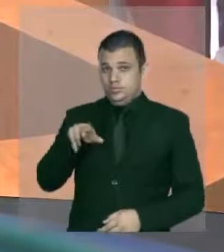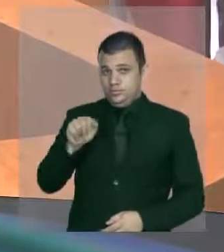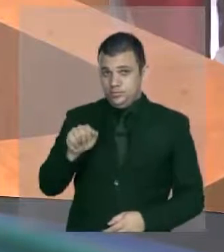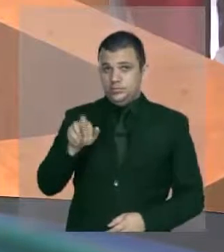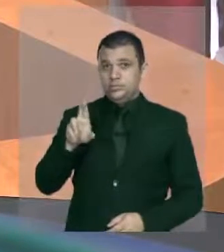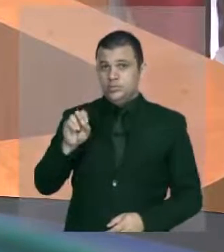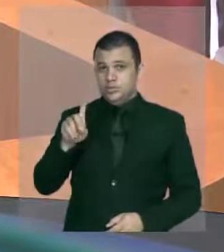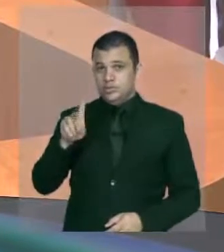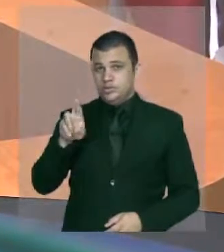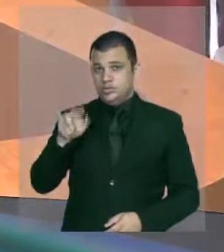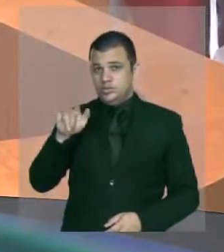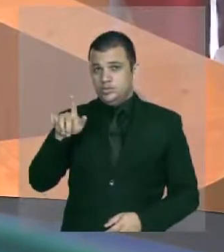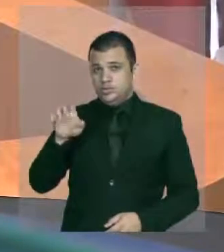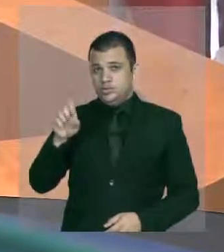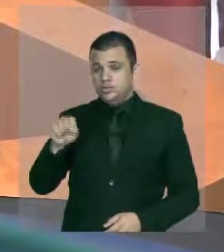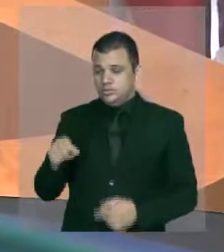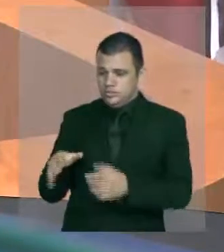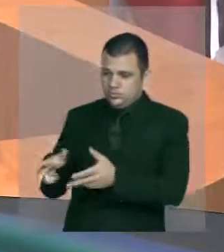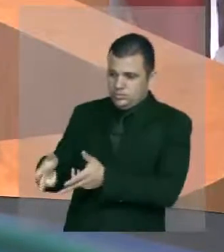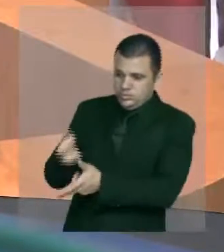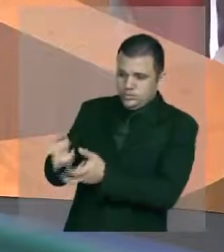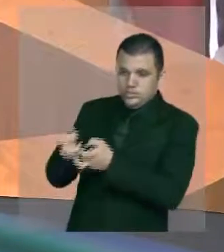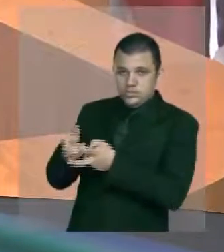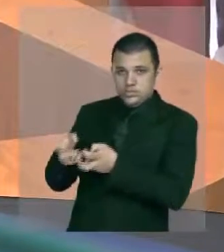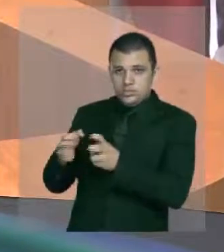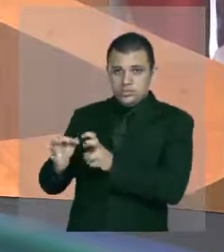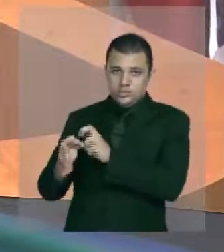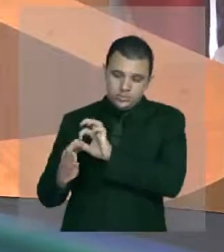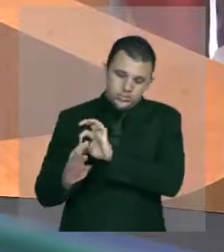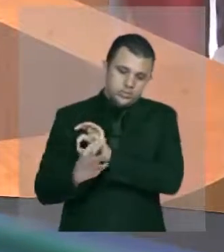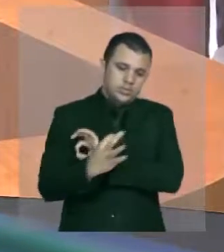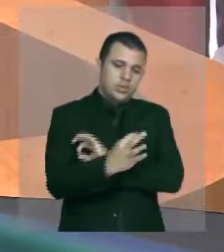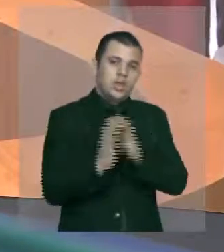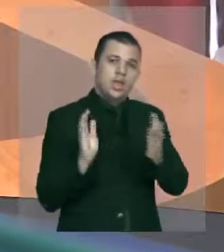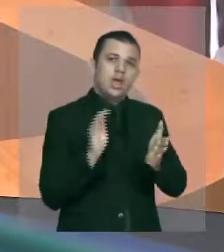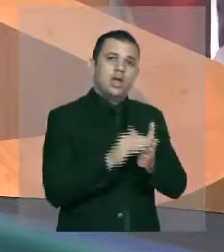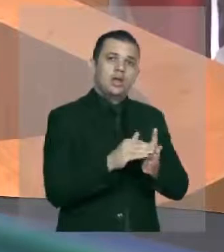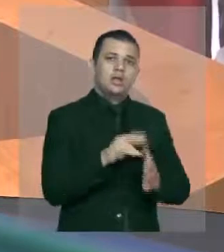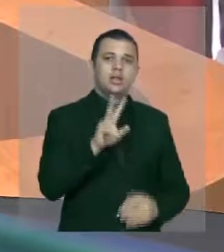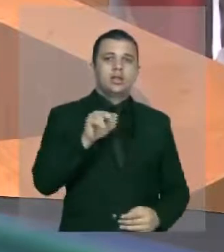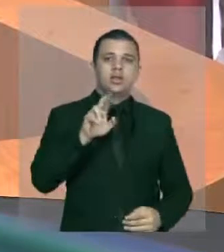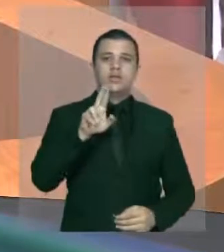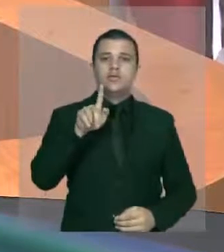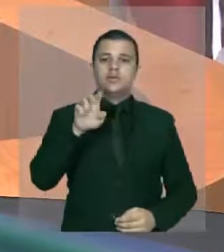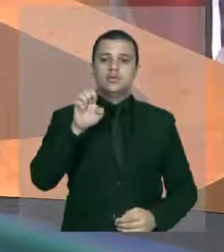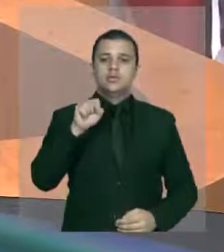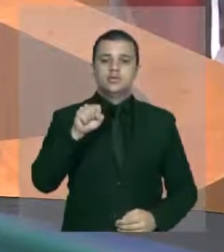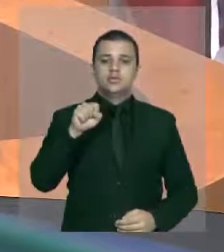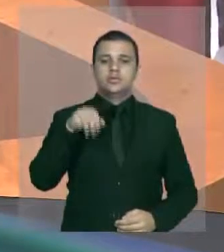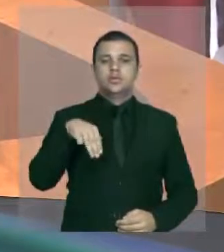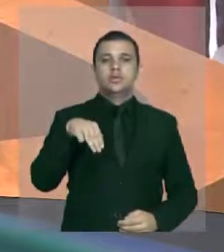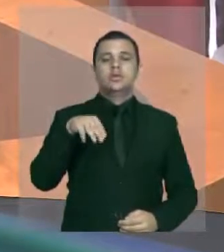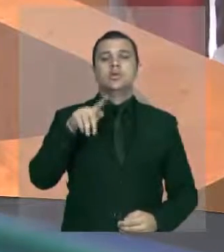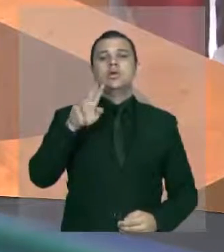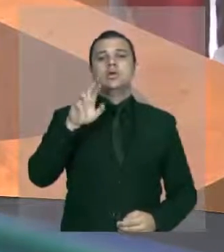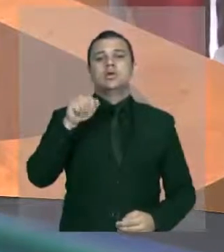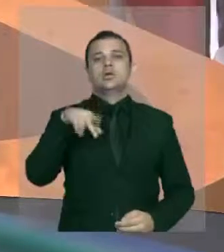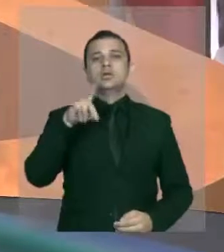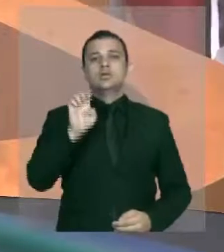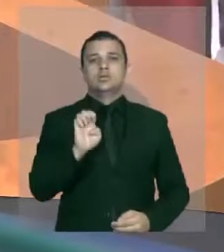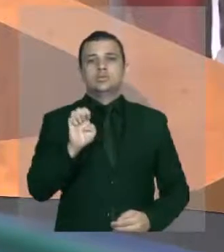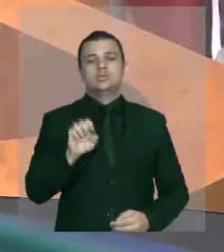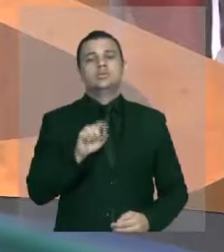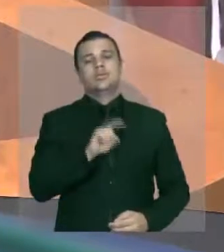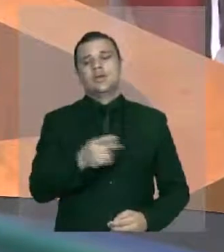a cidade de Vargem Grande. Sistema antigo, sucateado, muito precário ainda, e que também,